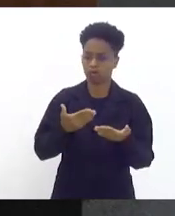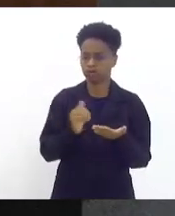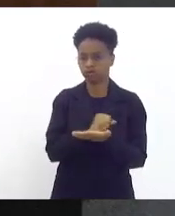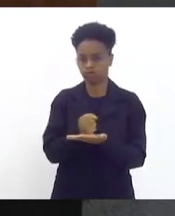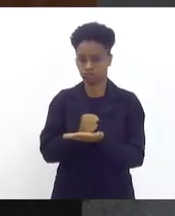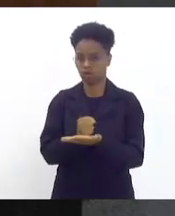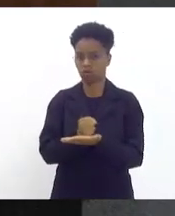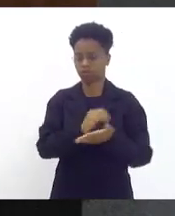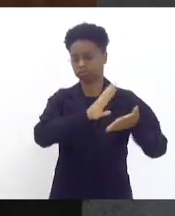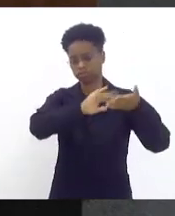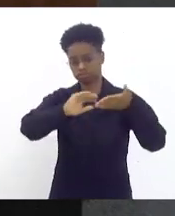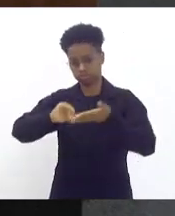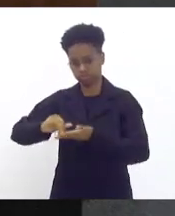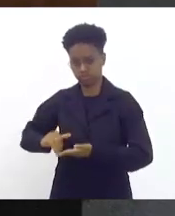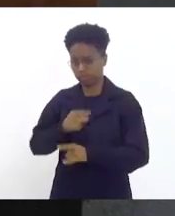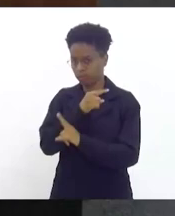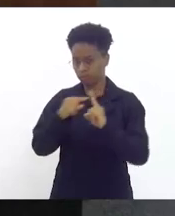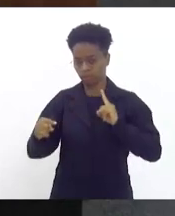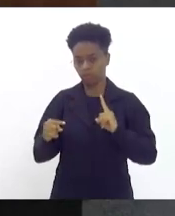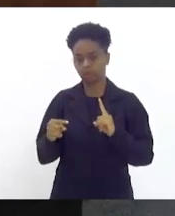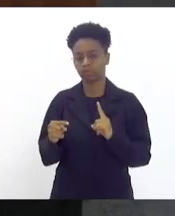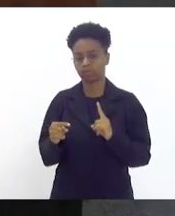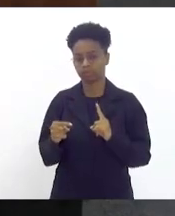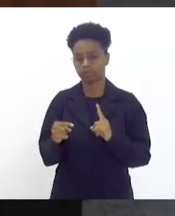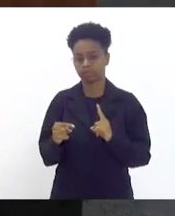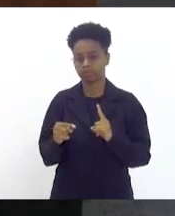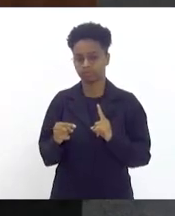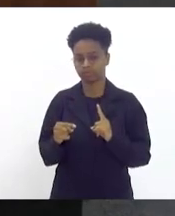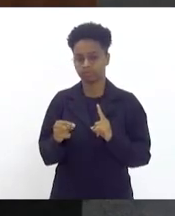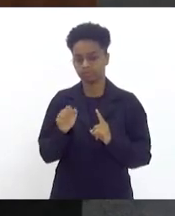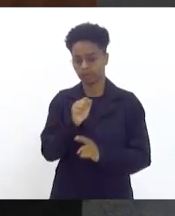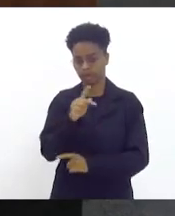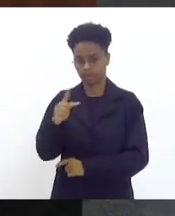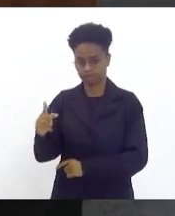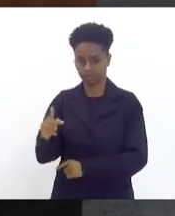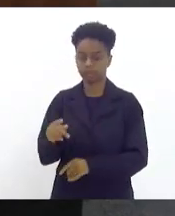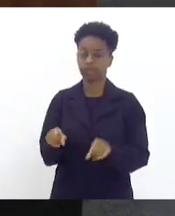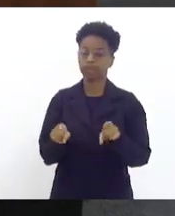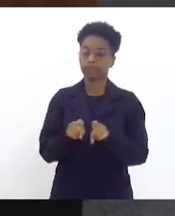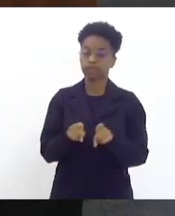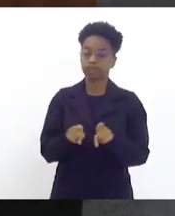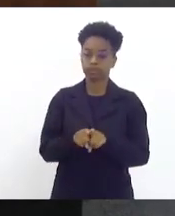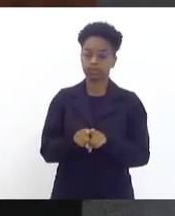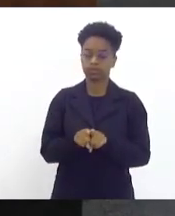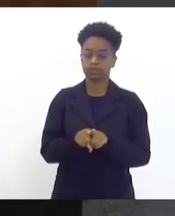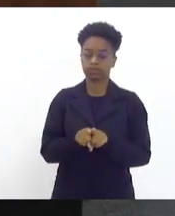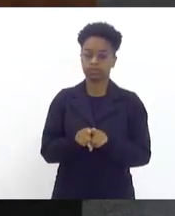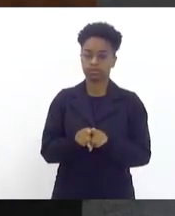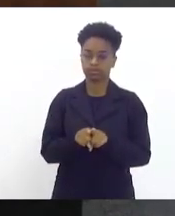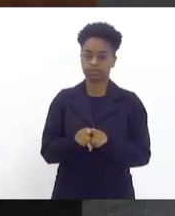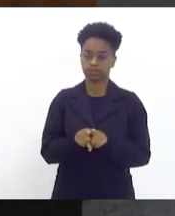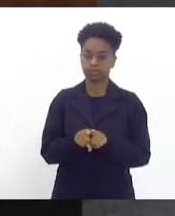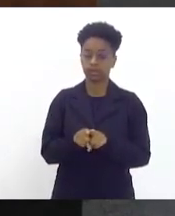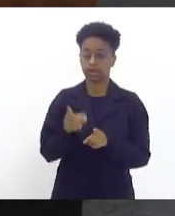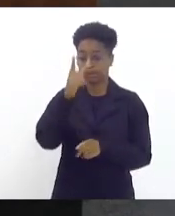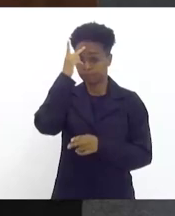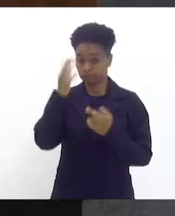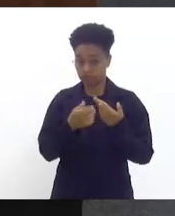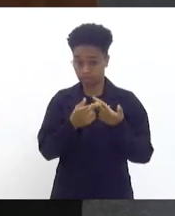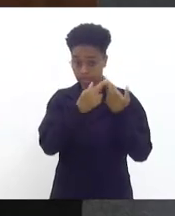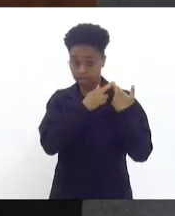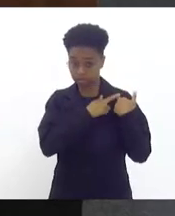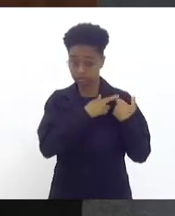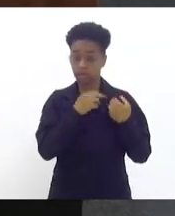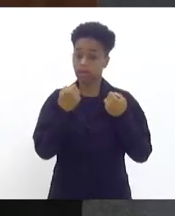esse tipo de aplicativo e que para que os responsáveis